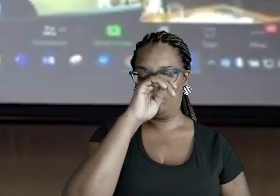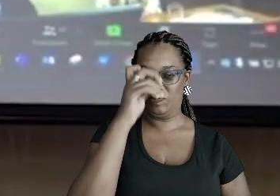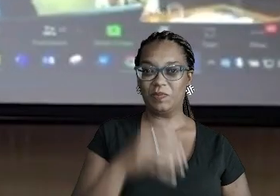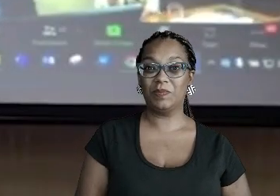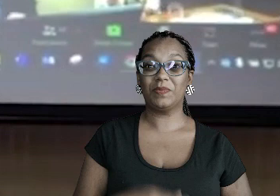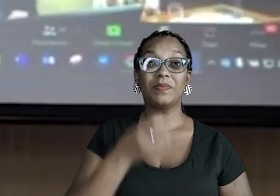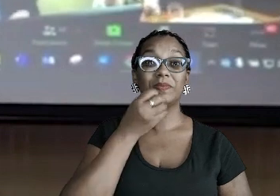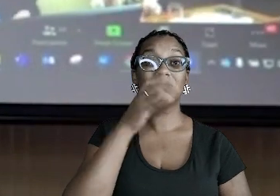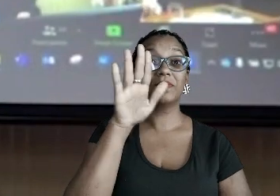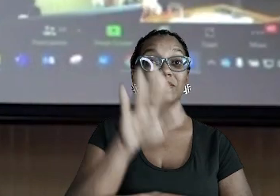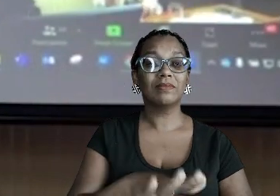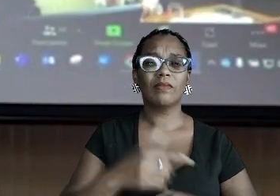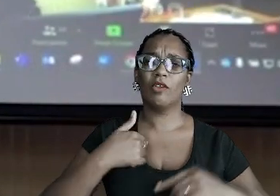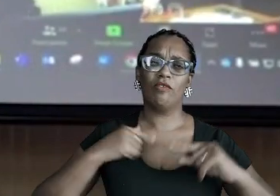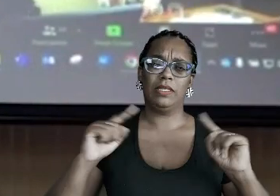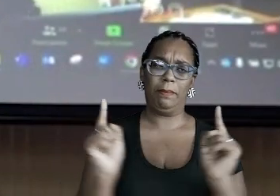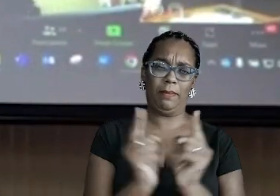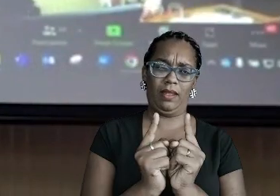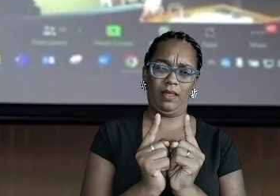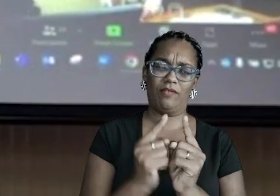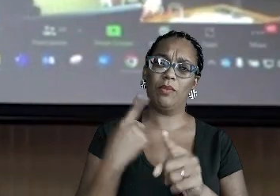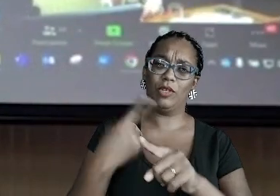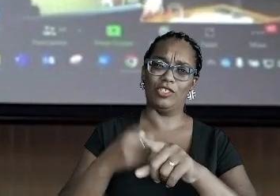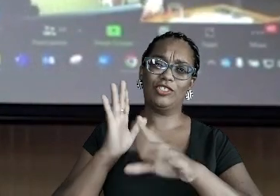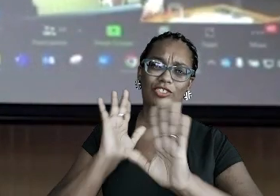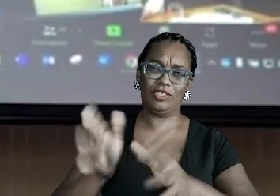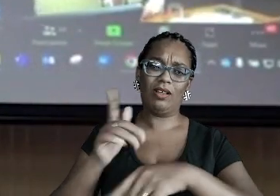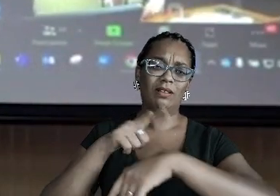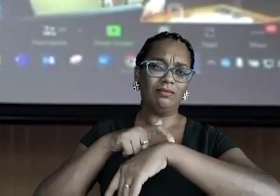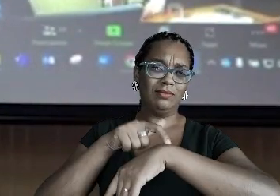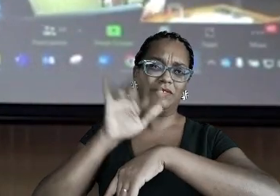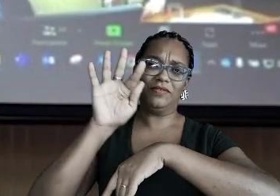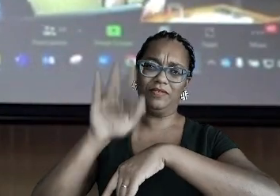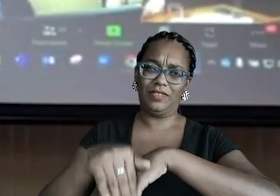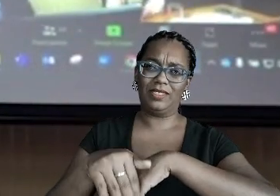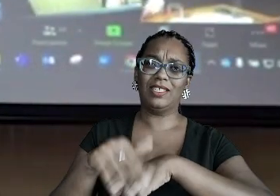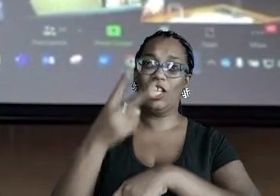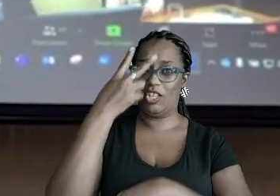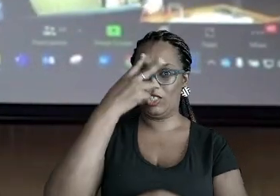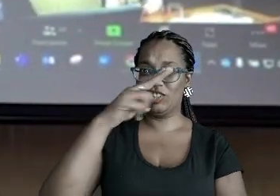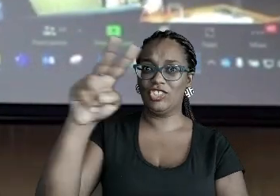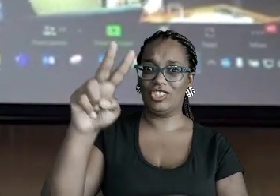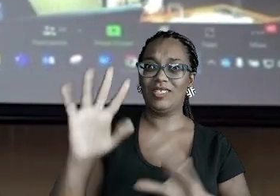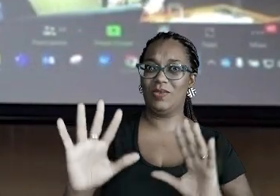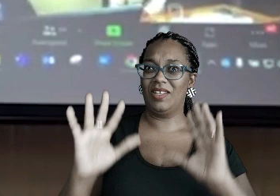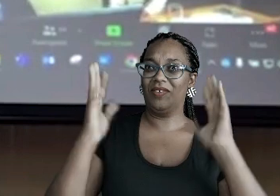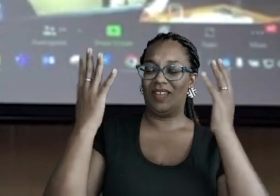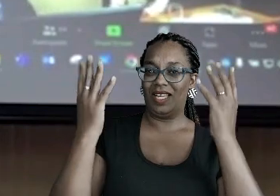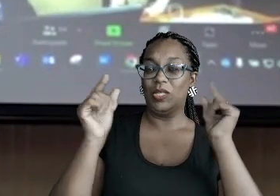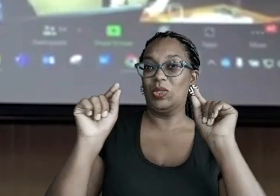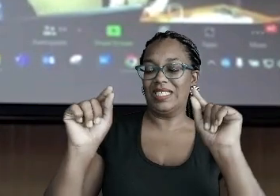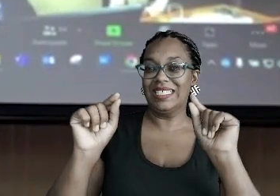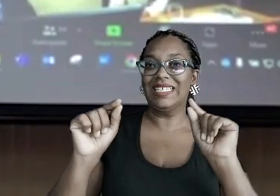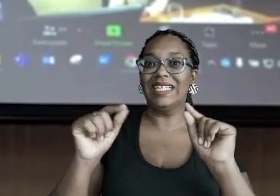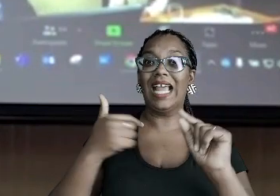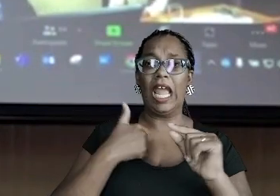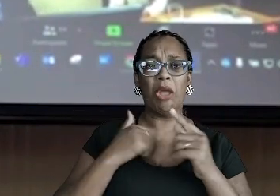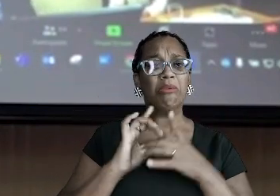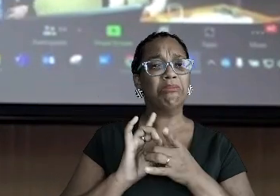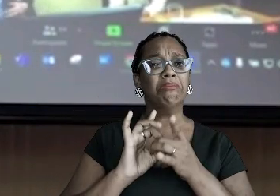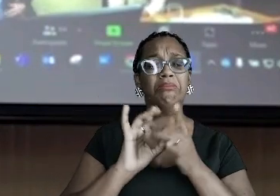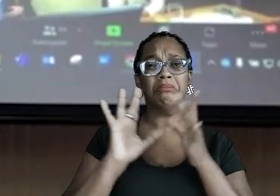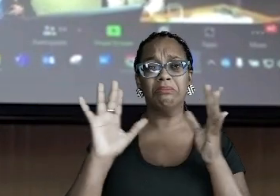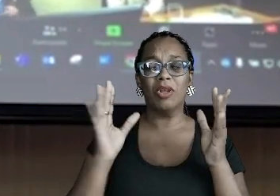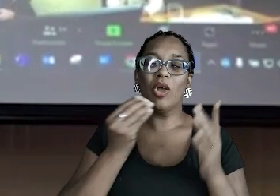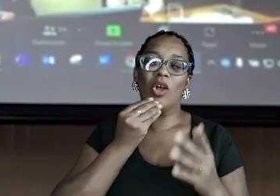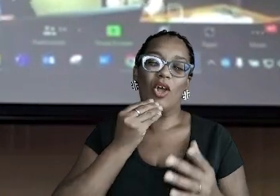Boa tarde eu vou ser muito breve Porque nós já estamos no final de dois dias de um evento que eu tomo a